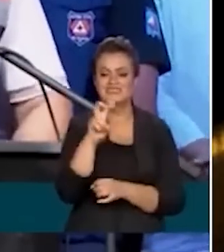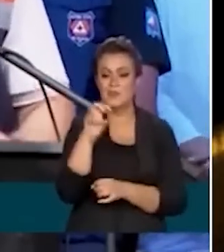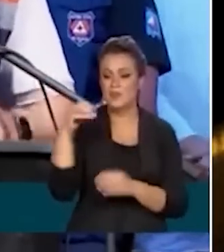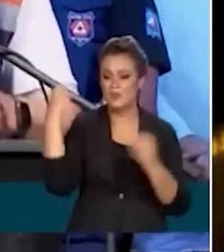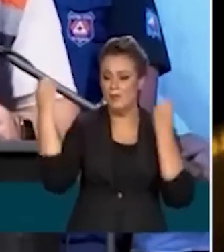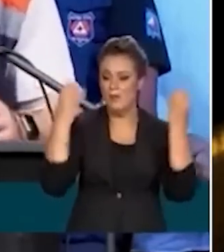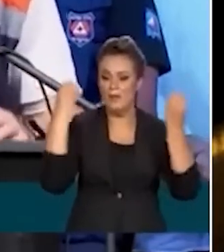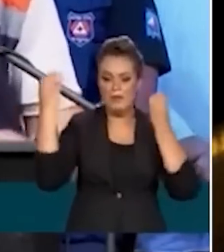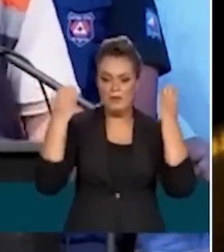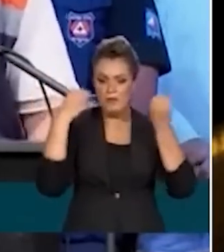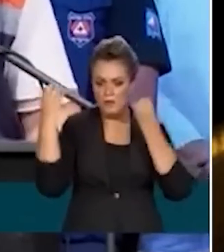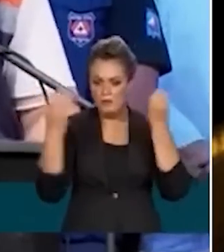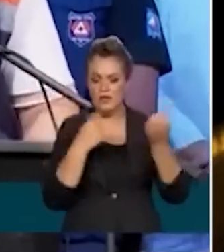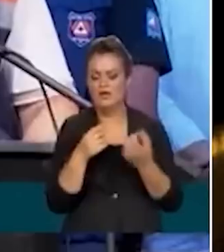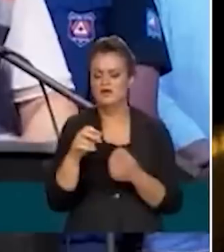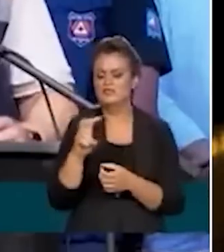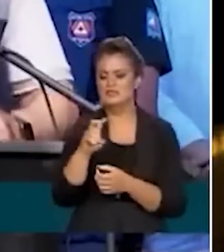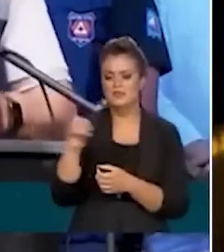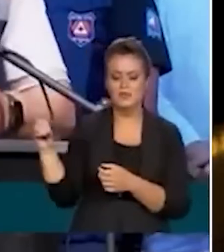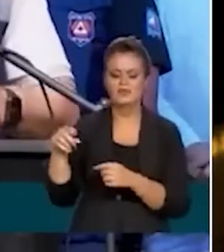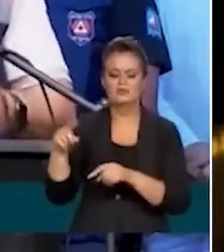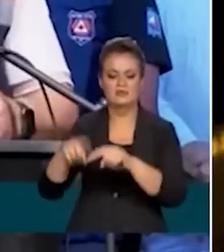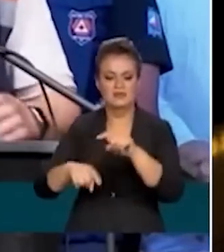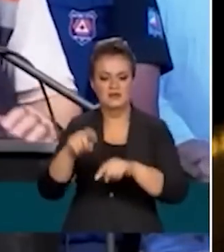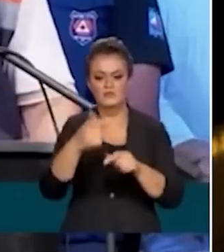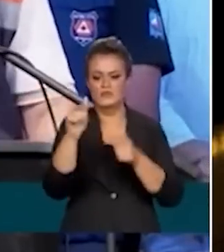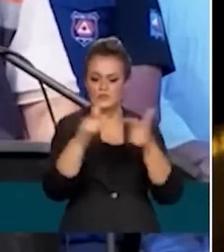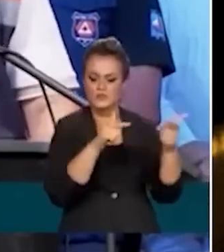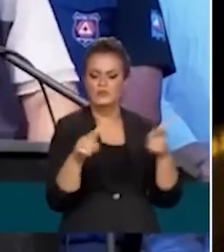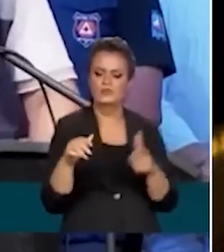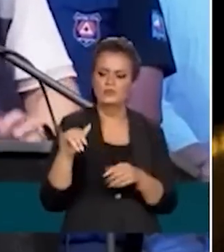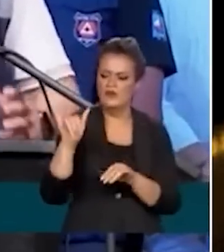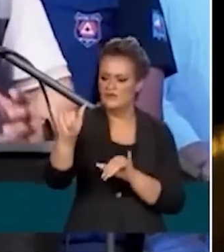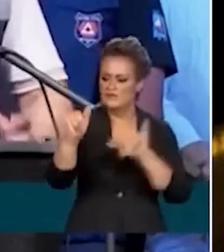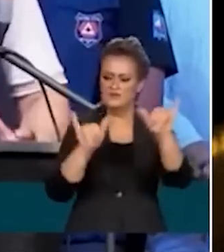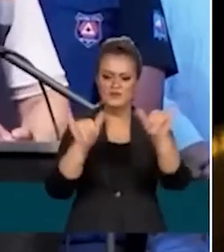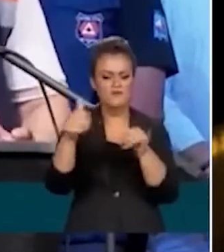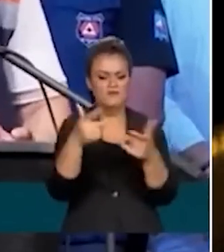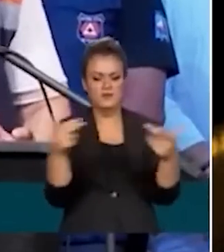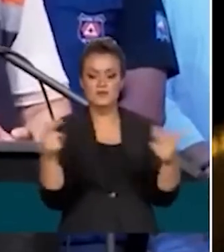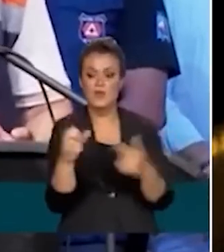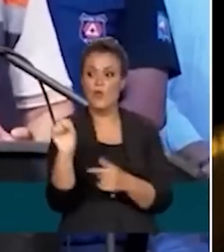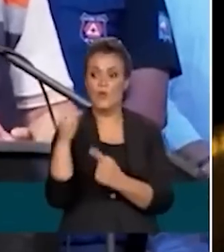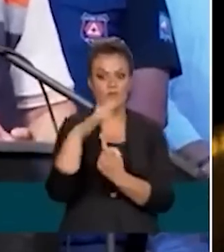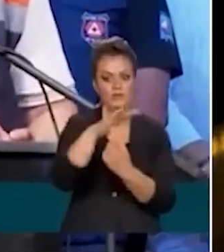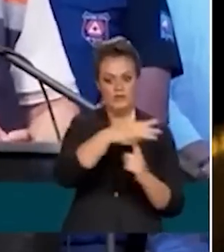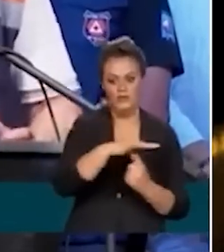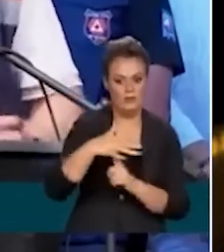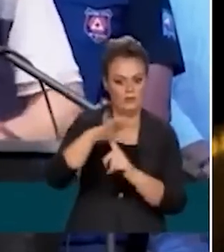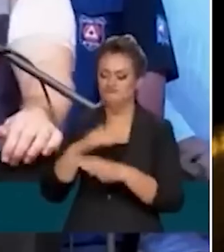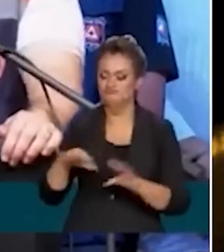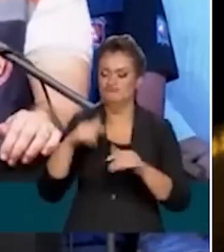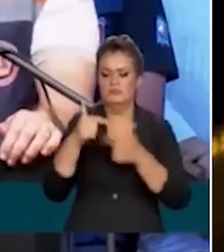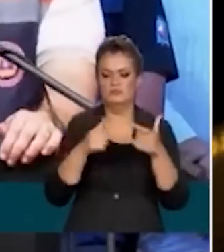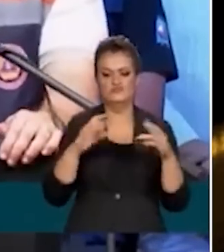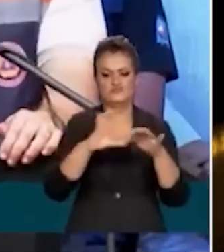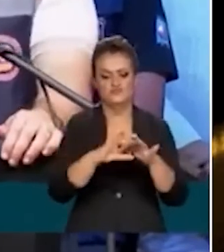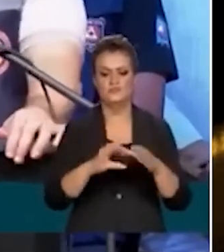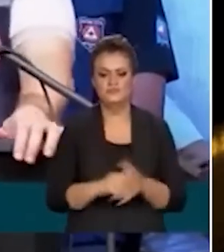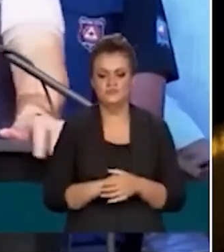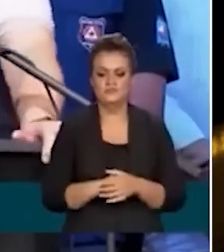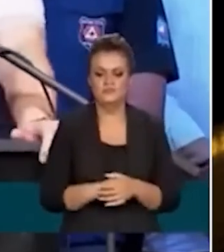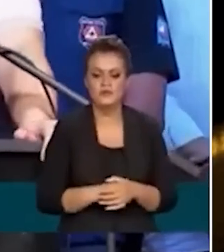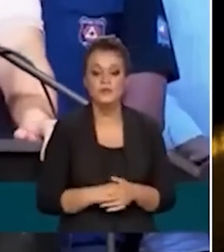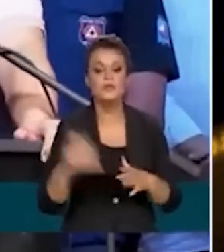se tiver um latifúndio aí com muita estrada de terra se não encontra o assalto ele está Mirando